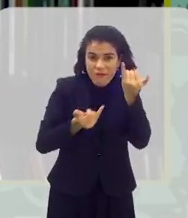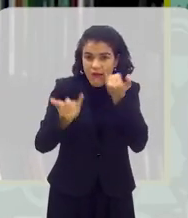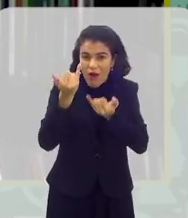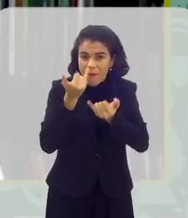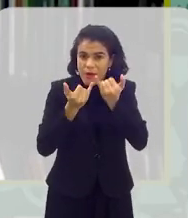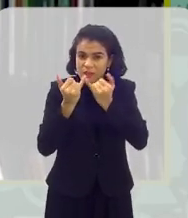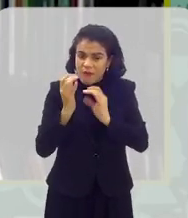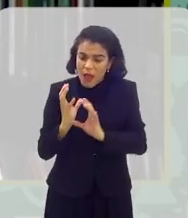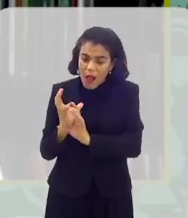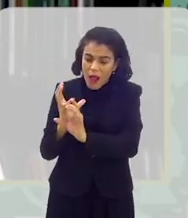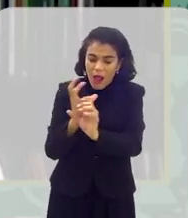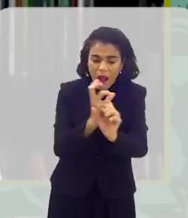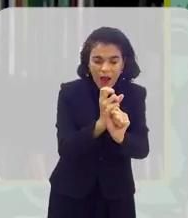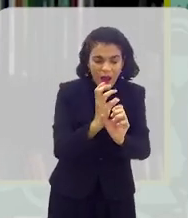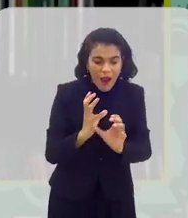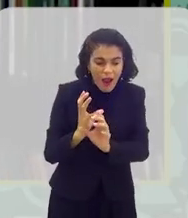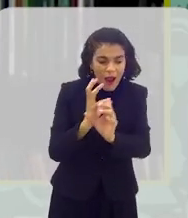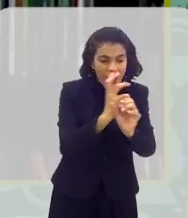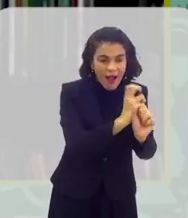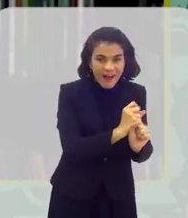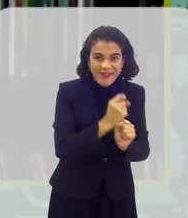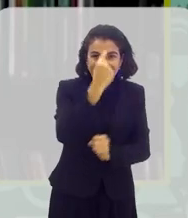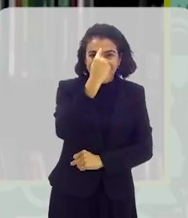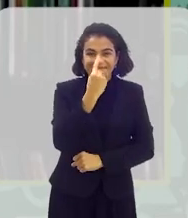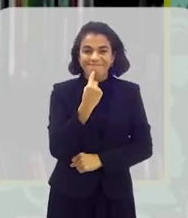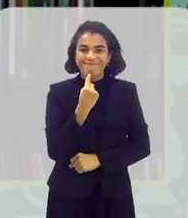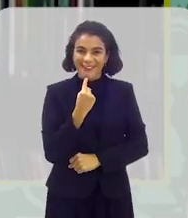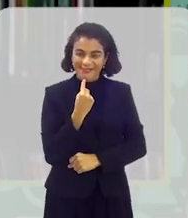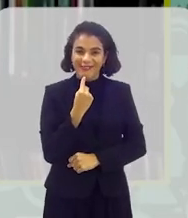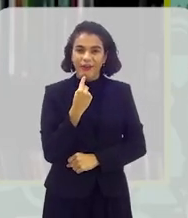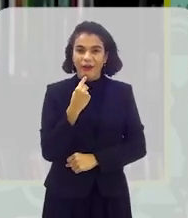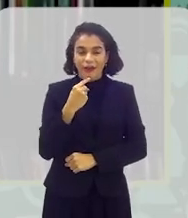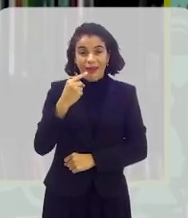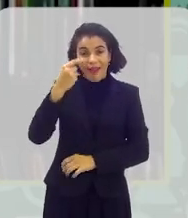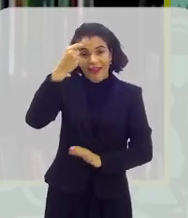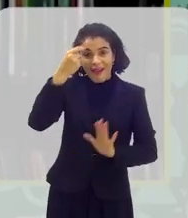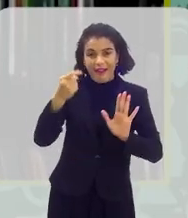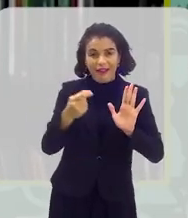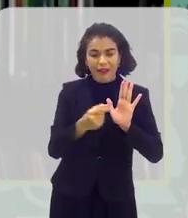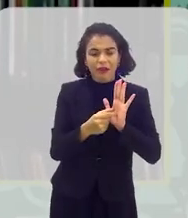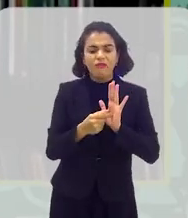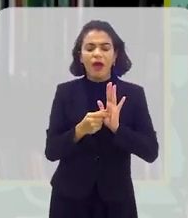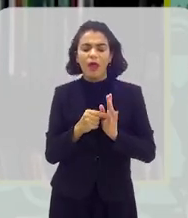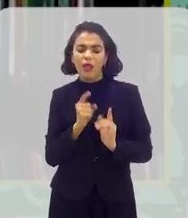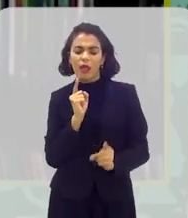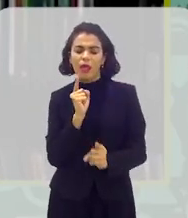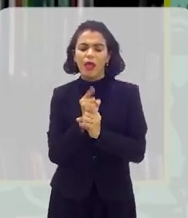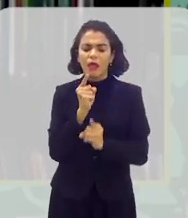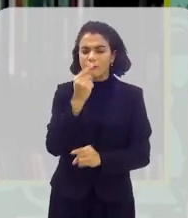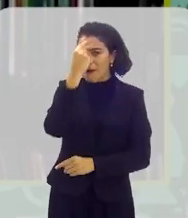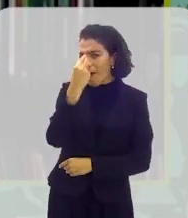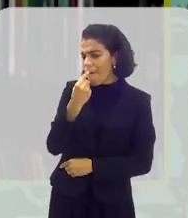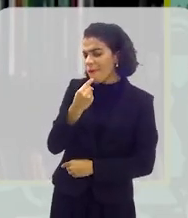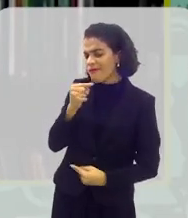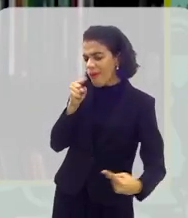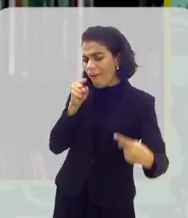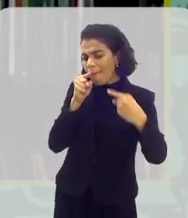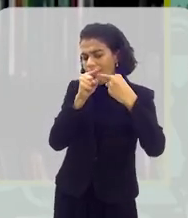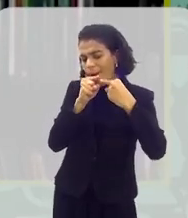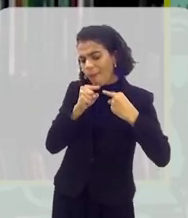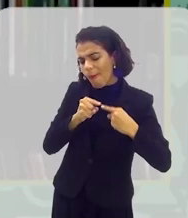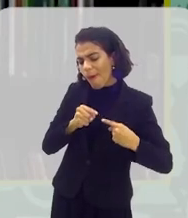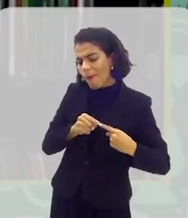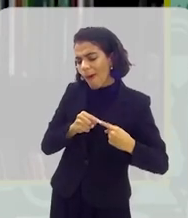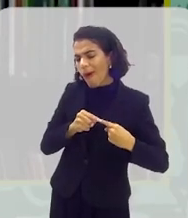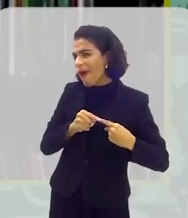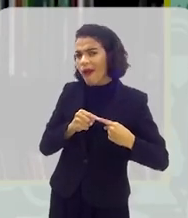informações vai ser criando um perfil desse candidato e essa inteligência artificial vai identificar o perfil